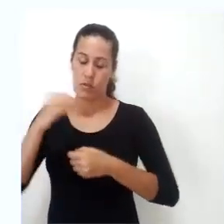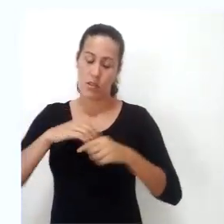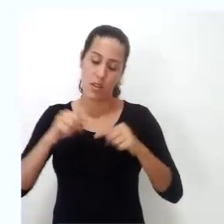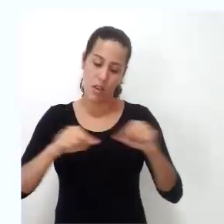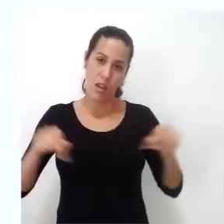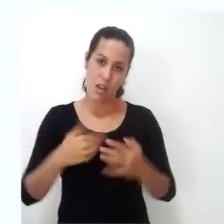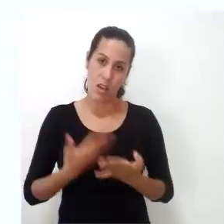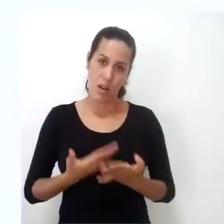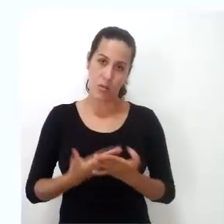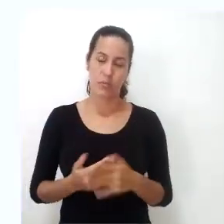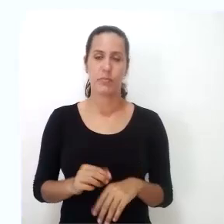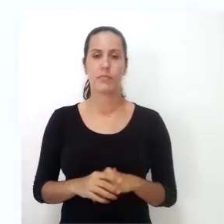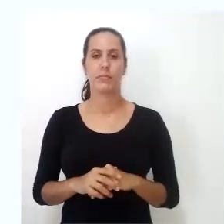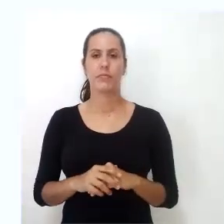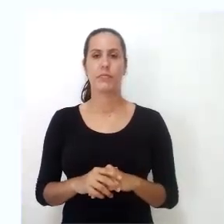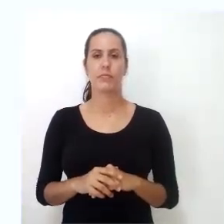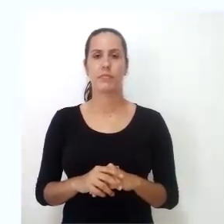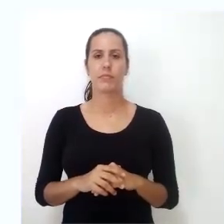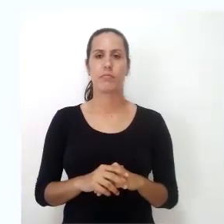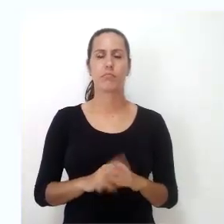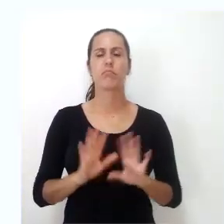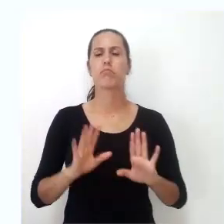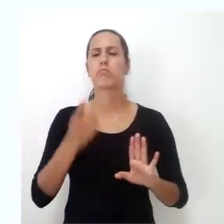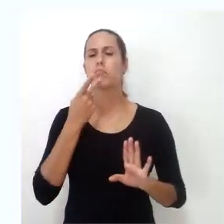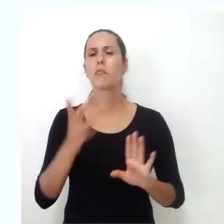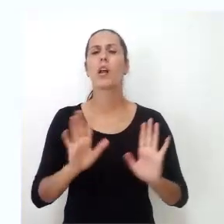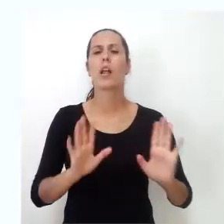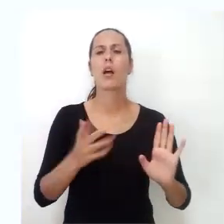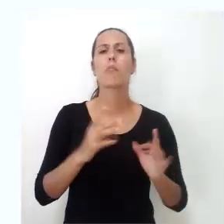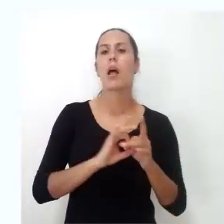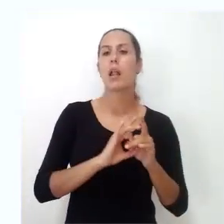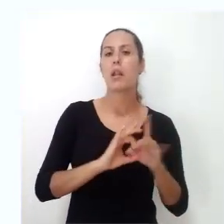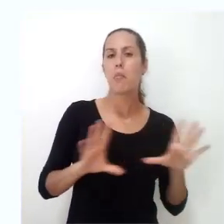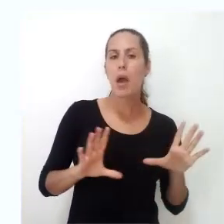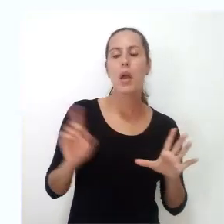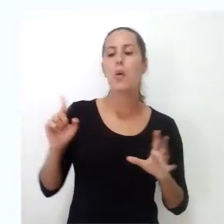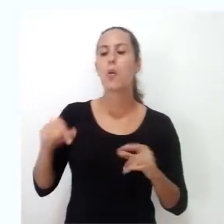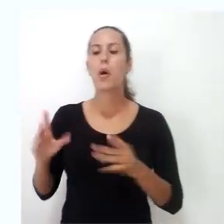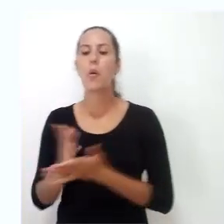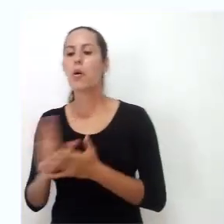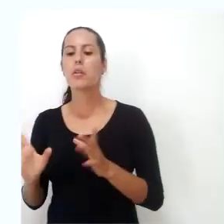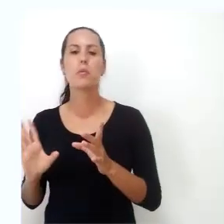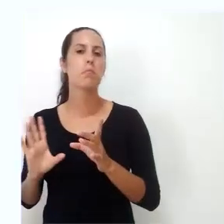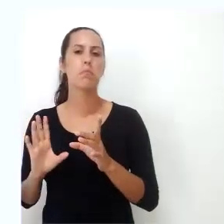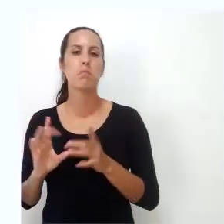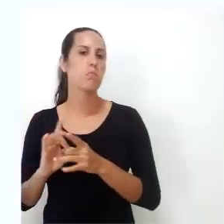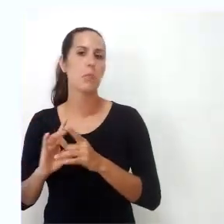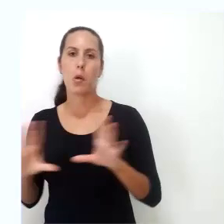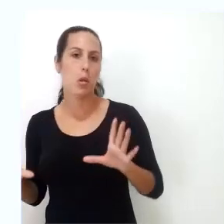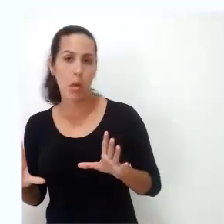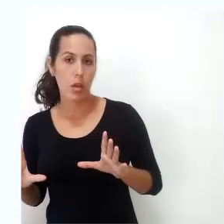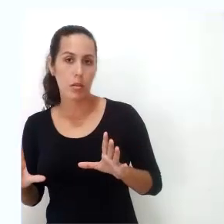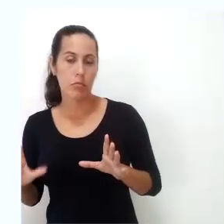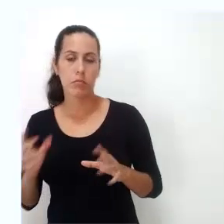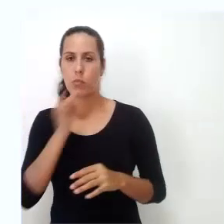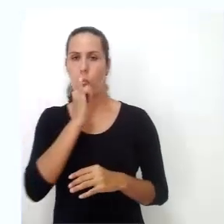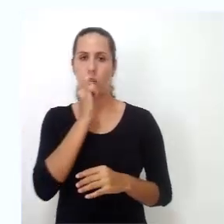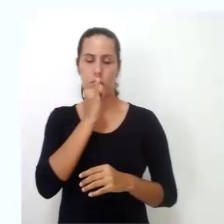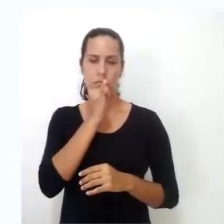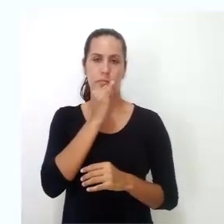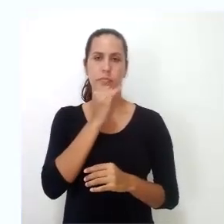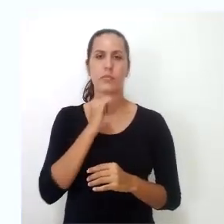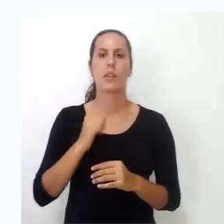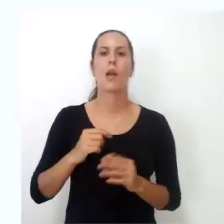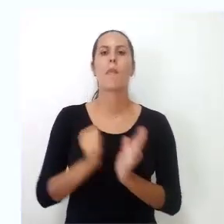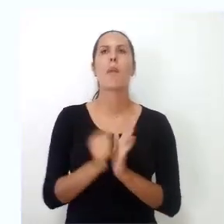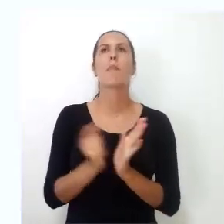assim com o professor, certo? Professor, vamos fazer agora o seguinte, um exemplo. Primeira